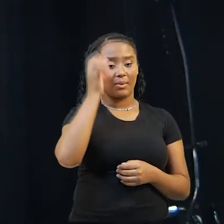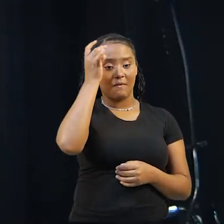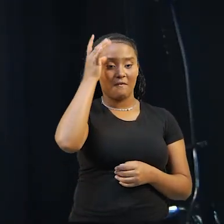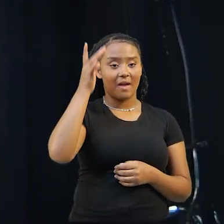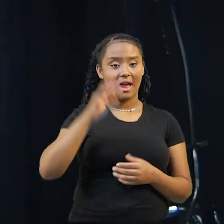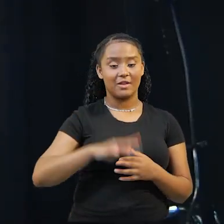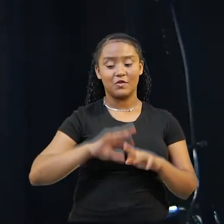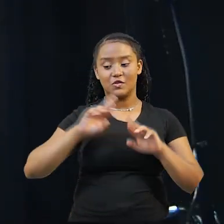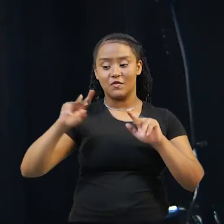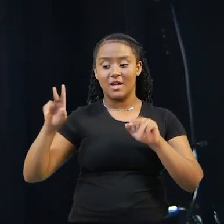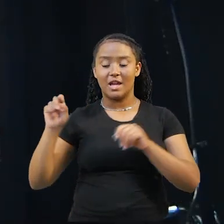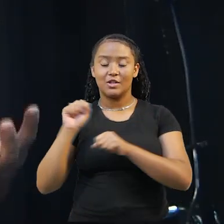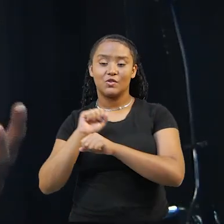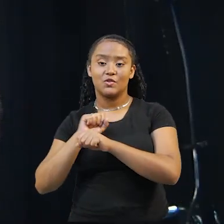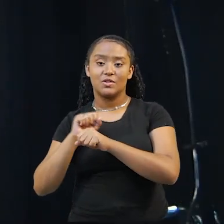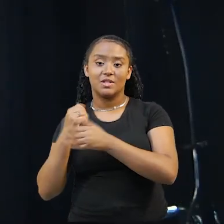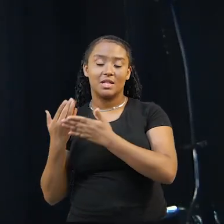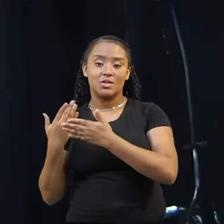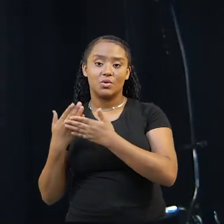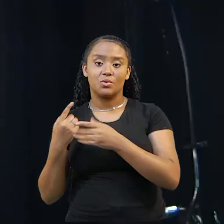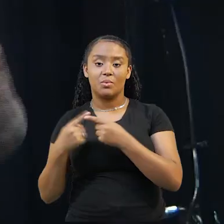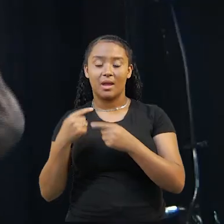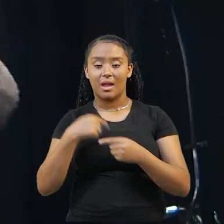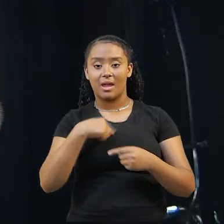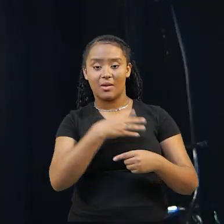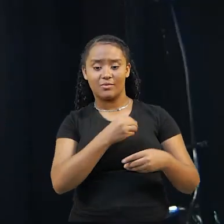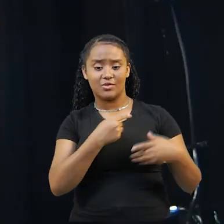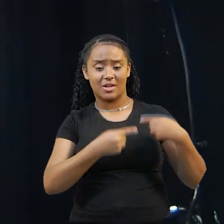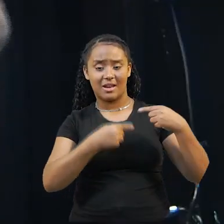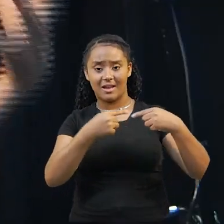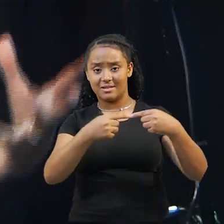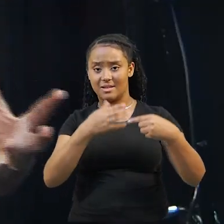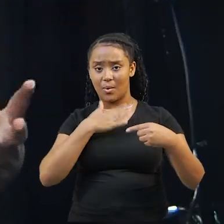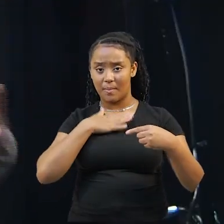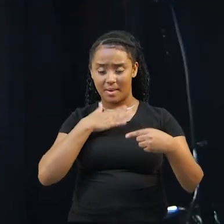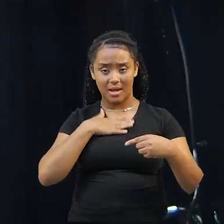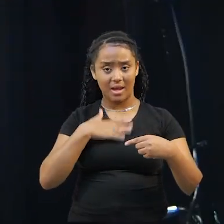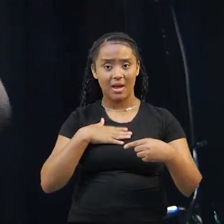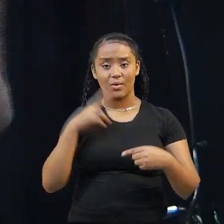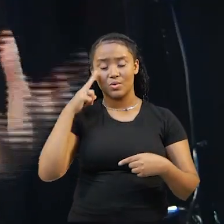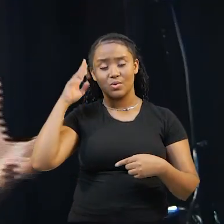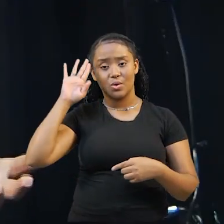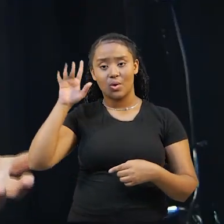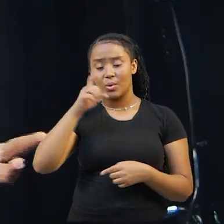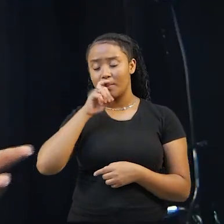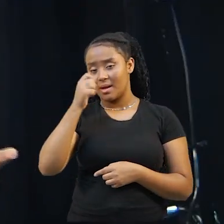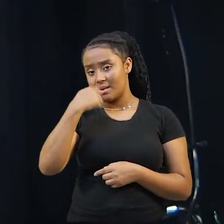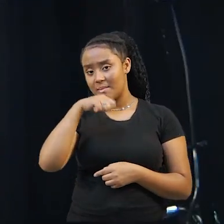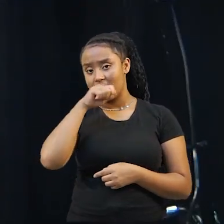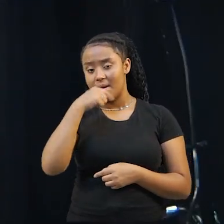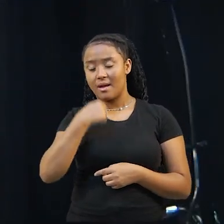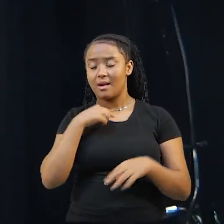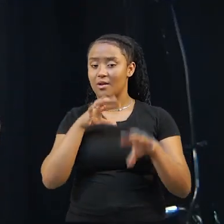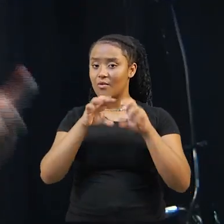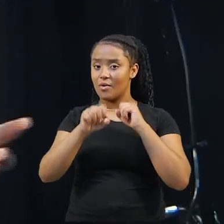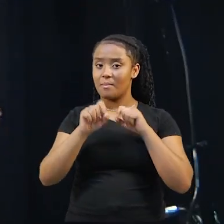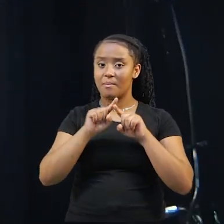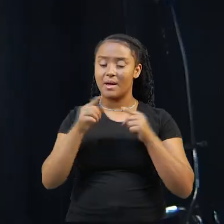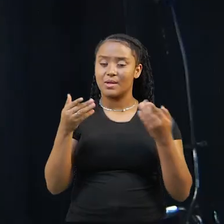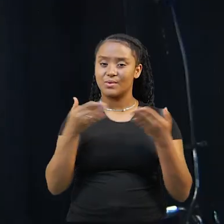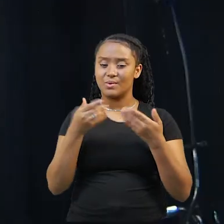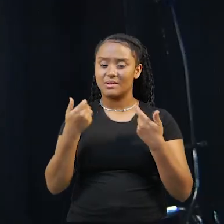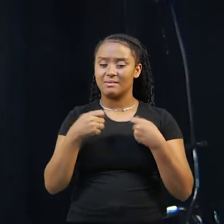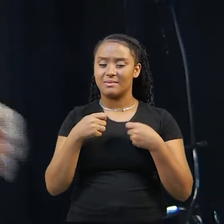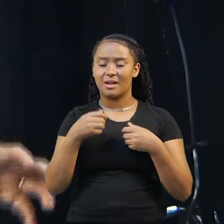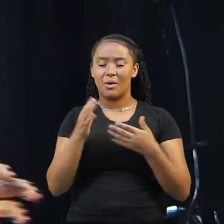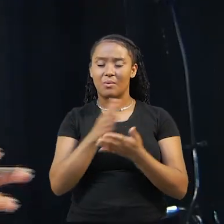por meio dos estudos. Eu vim de uma geração que o sonho dos meus pais era que eu me formasse. Né? E hoje a gente ouve